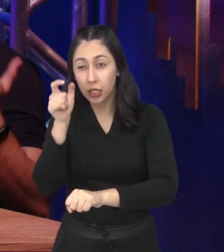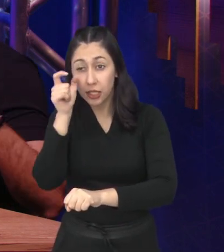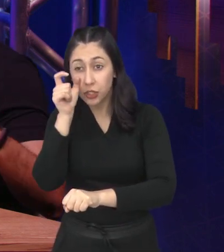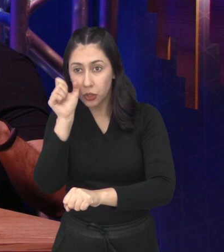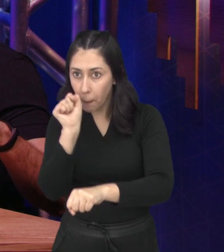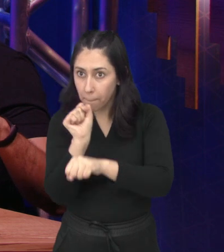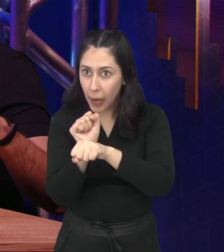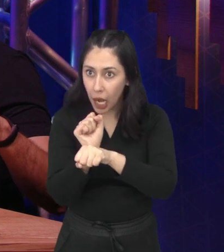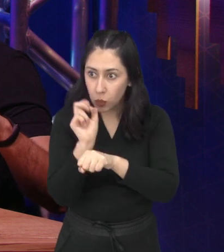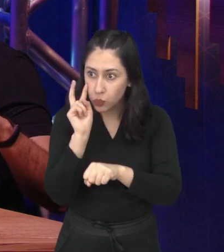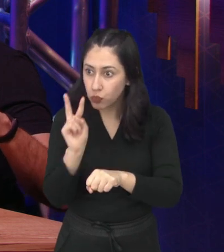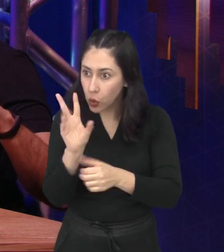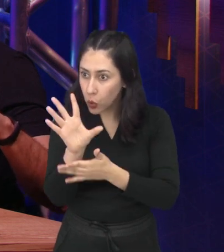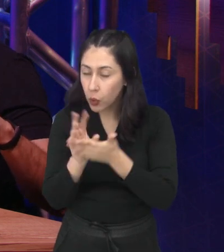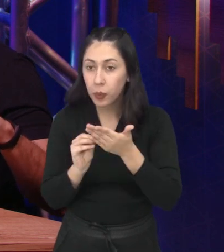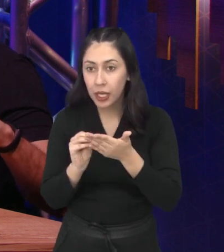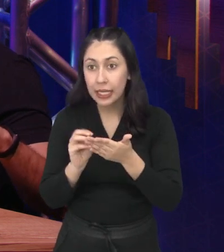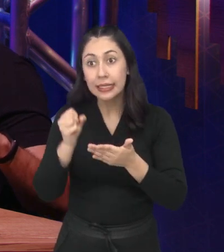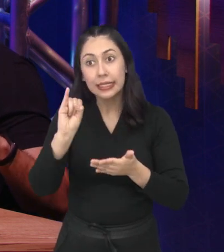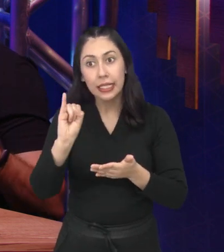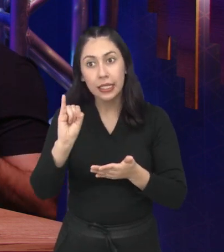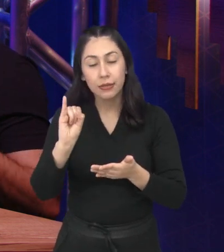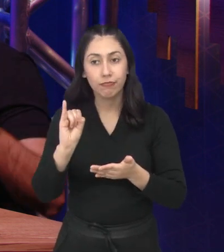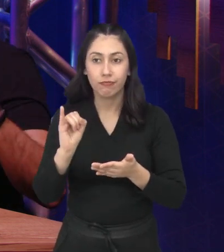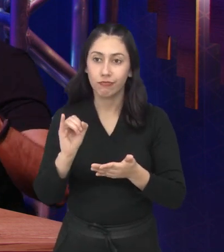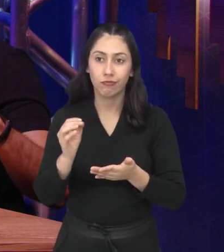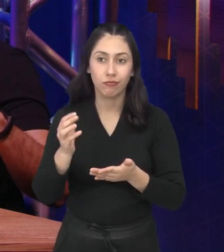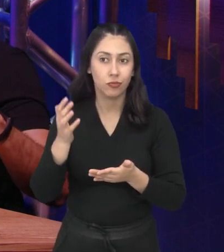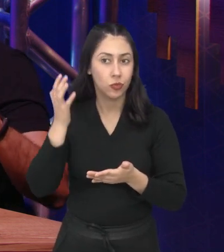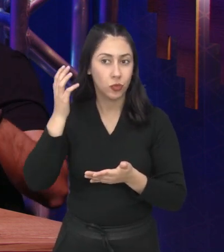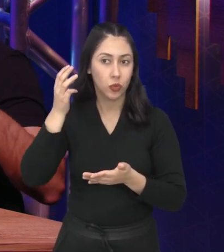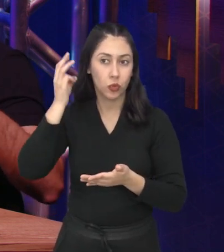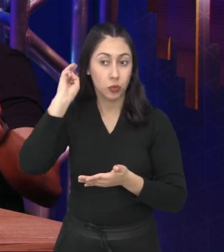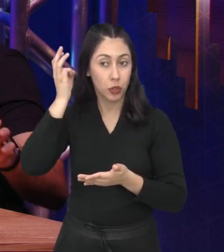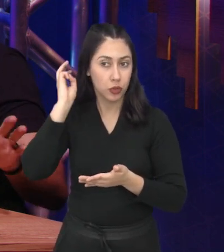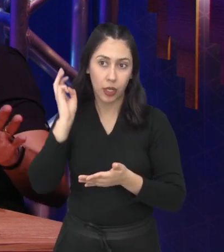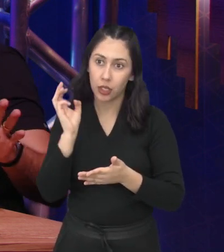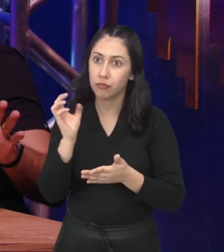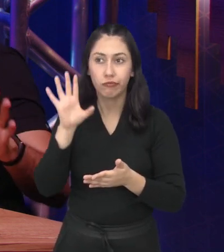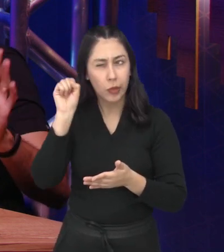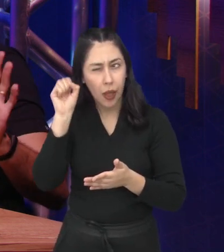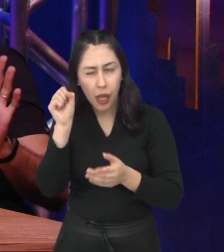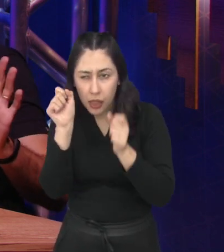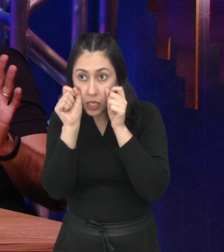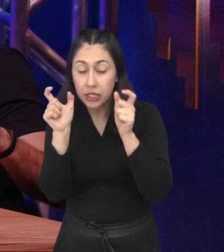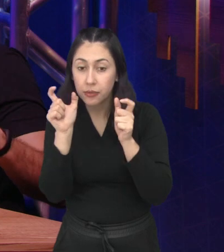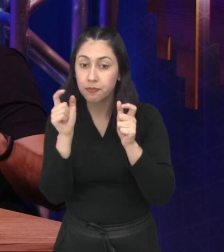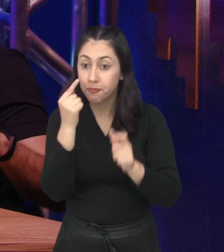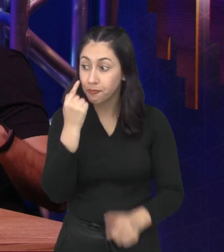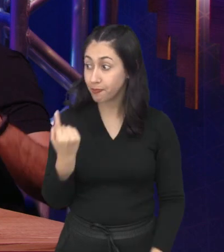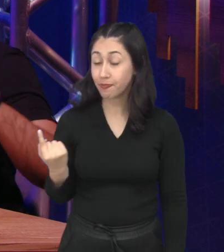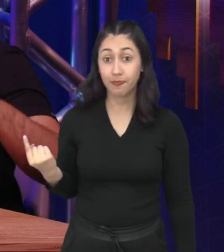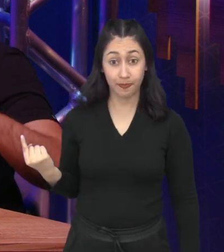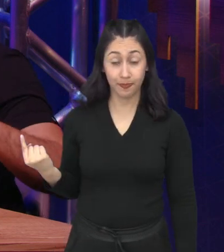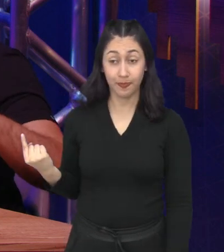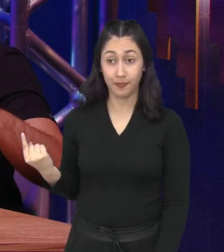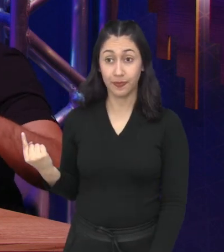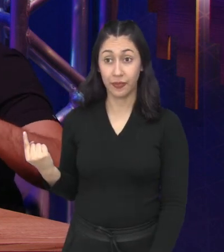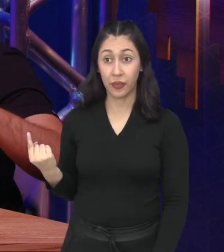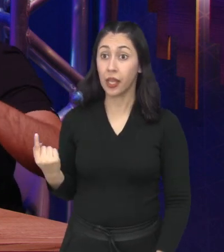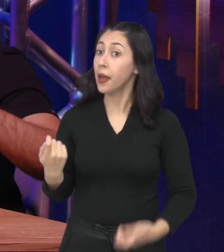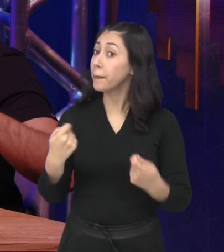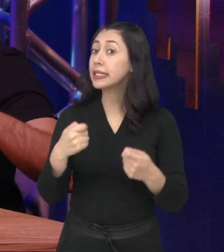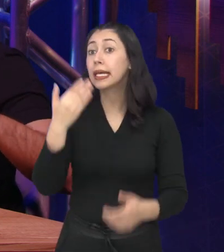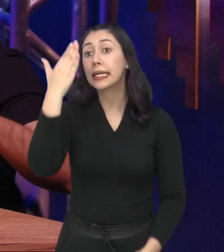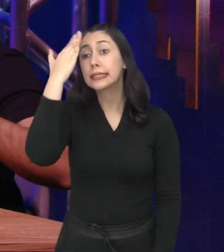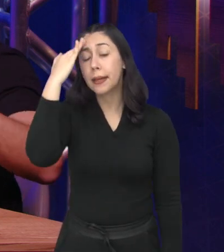Spotify, reescute esses tópicos. Primeiro passo, conheça a sua renda. Você tem que saber exatamente quanto que você